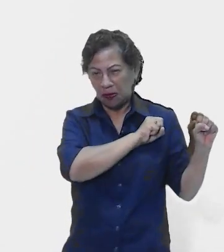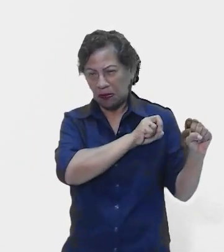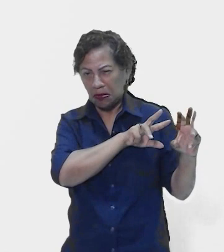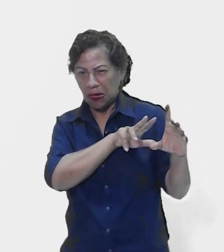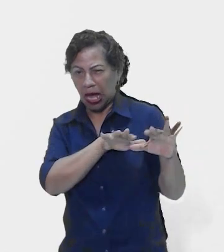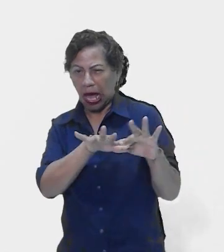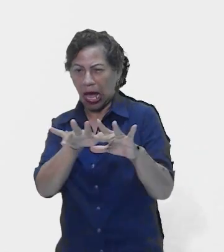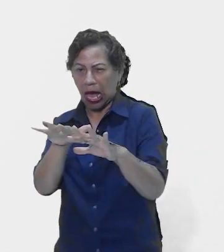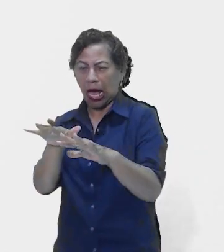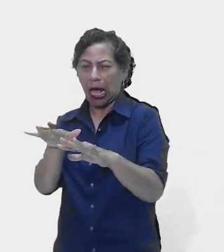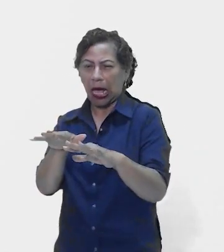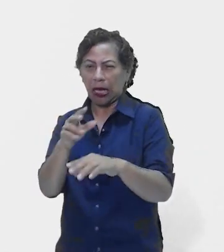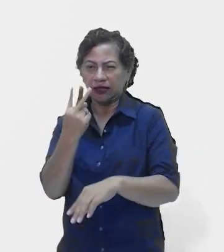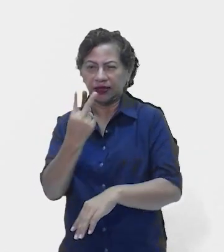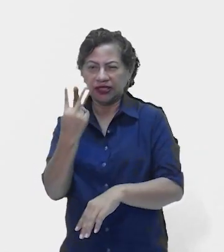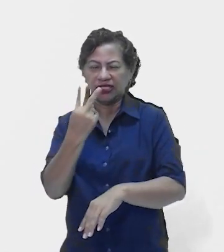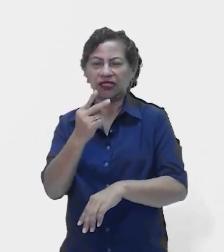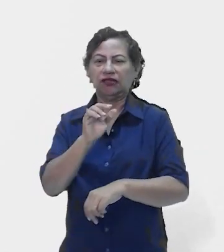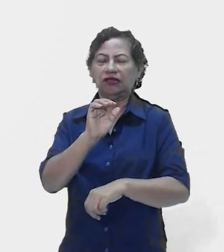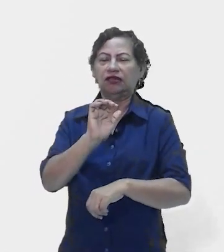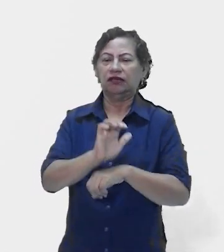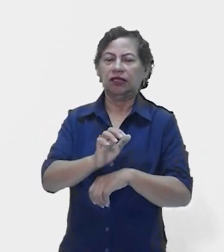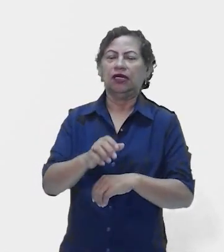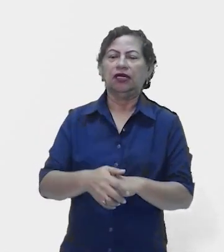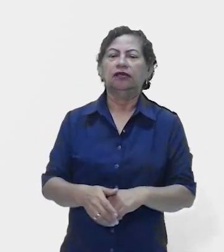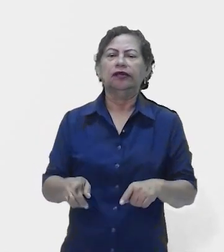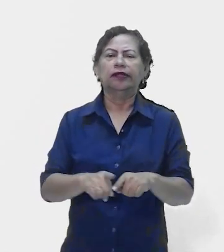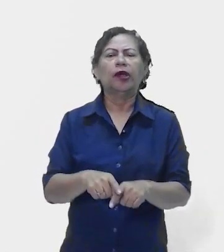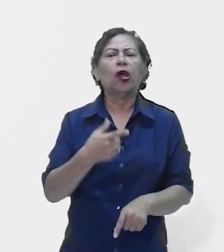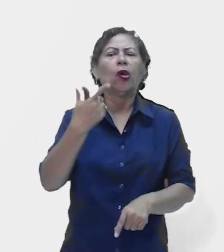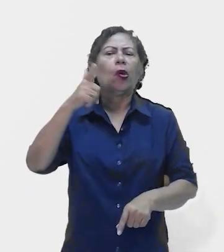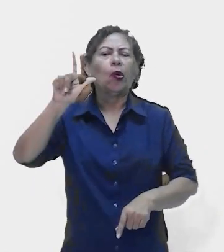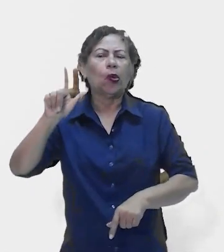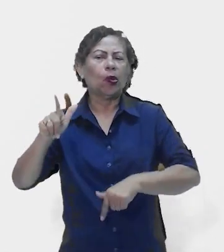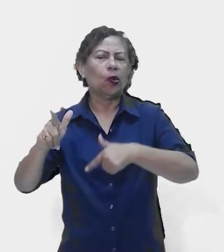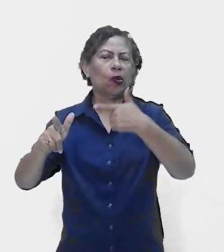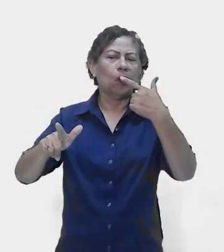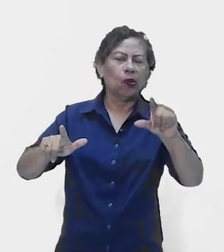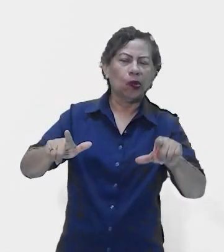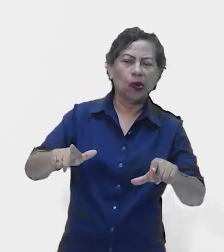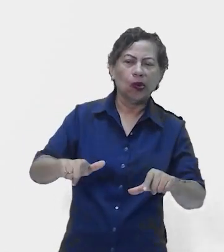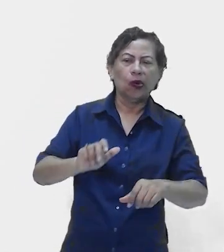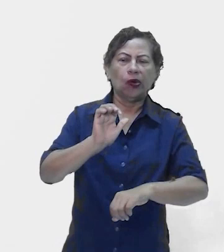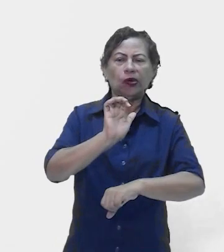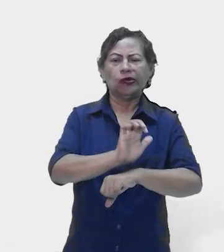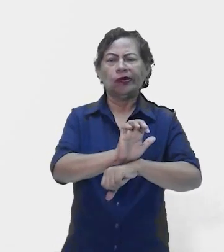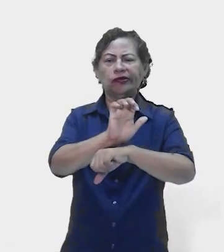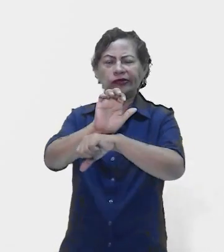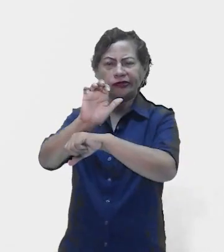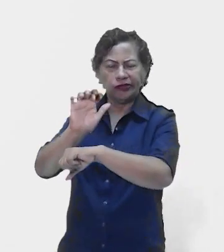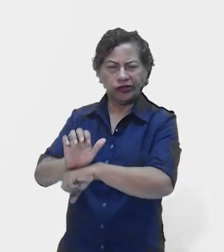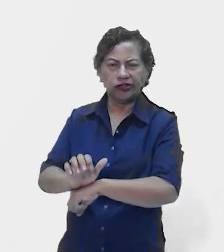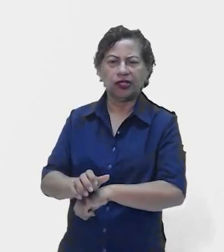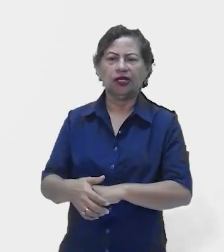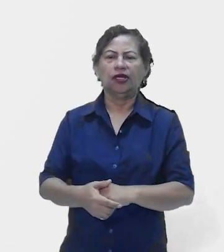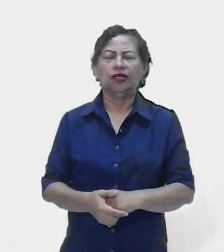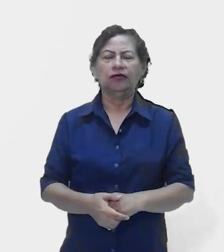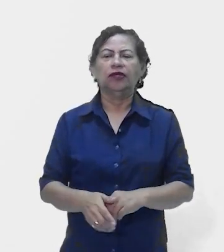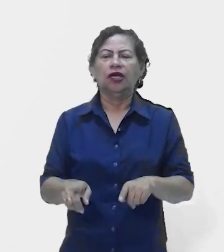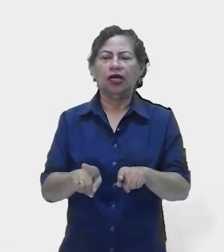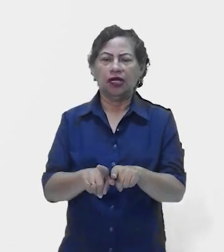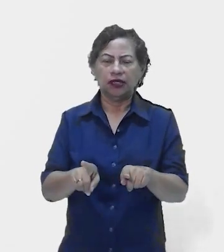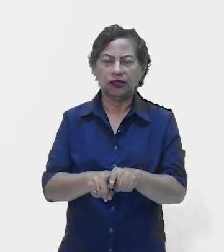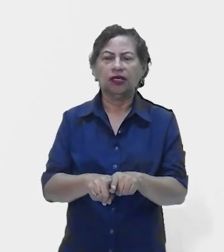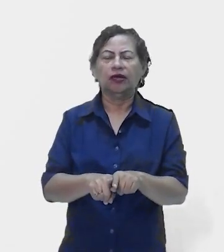cidades foram também se industrializando, como Belo Horizonte, Recife, Salvador, Fortaleza, dentre outros, elas também